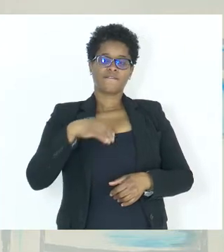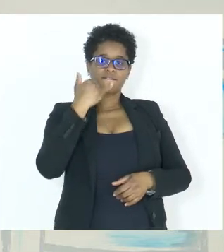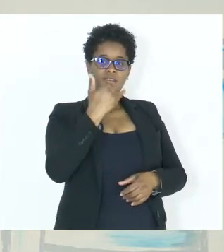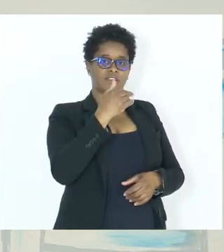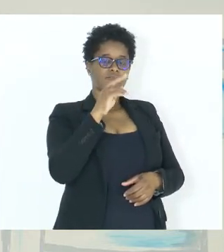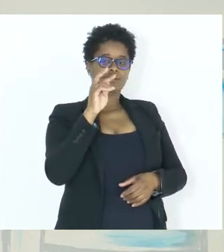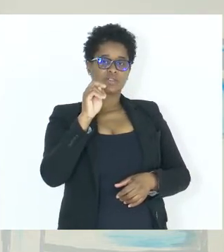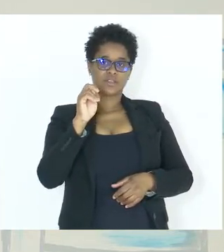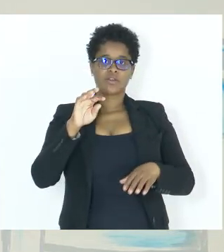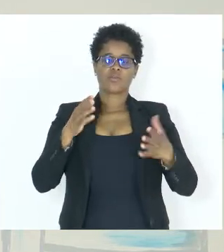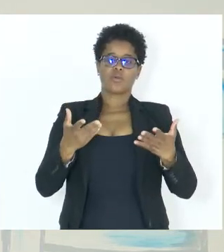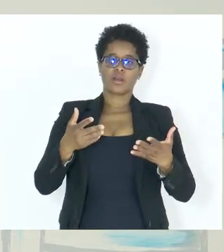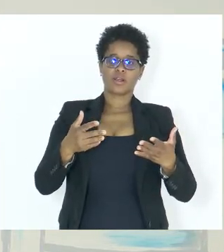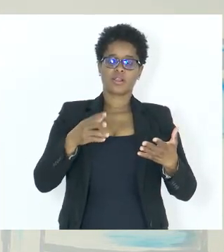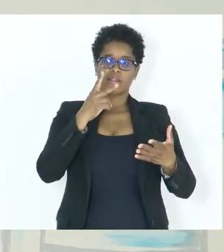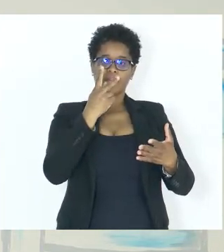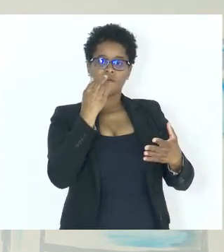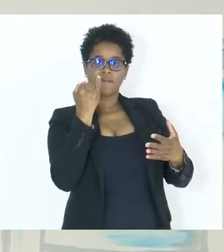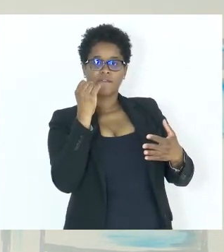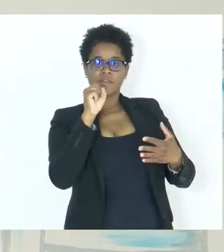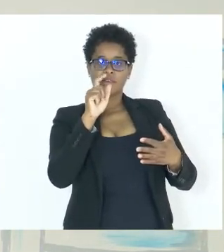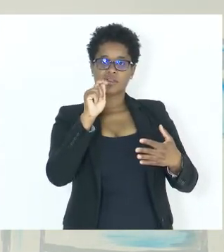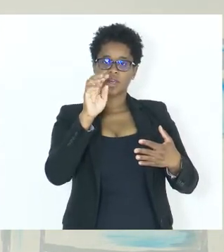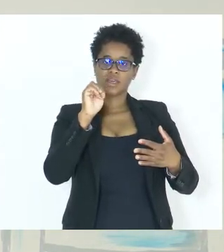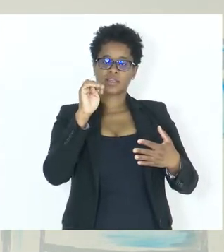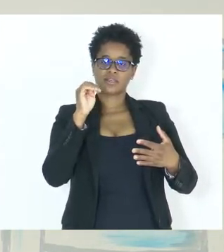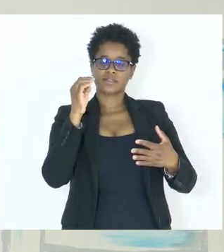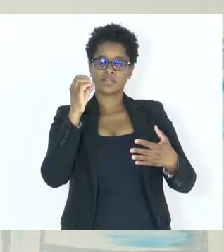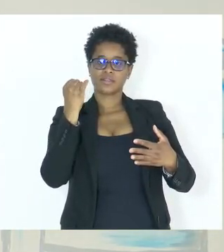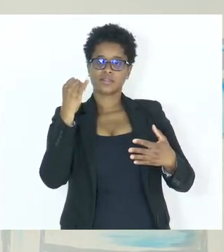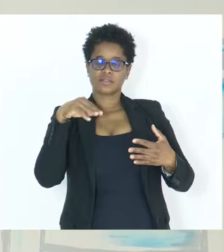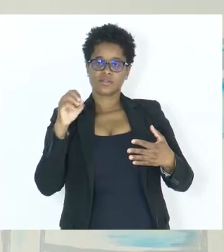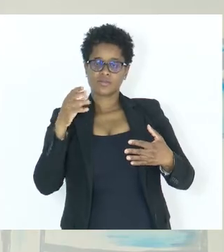23º. Quais são os algarismos que vocês puseram ali?